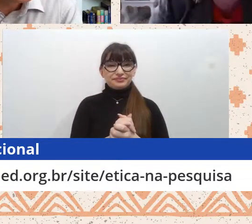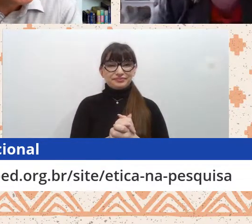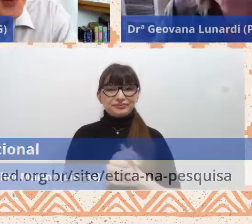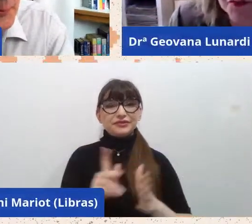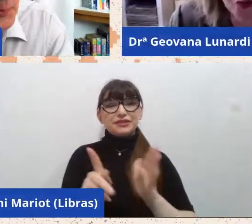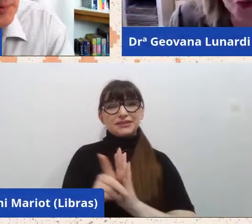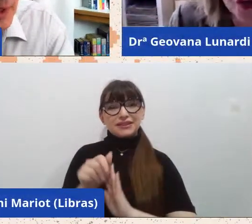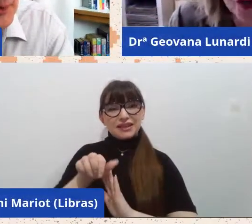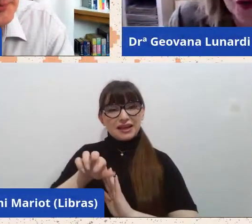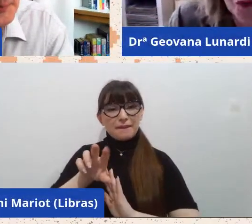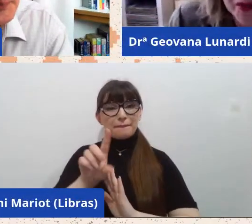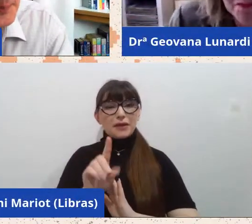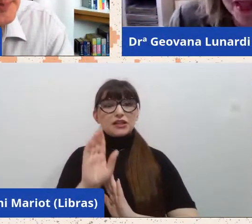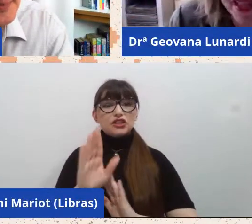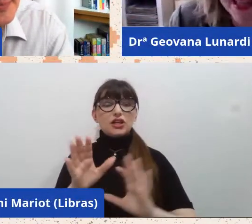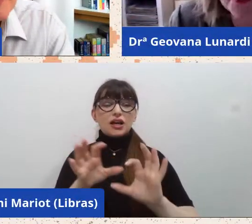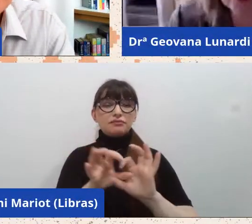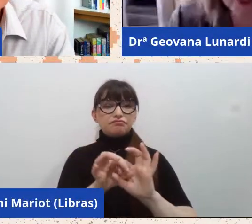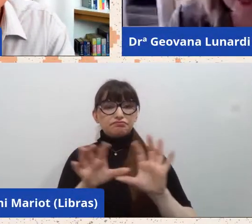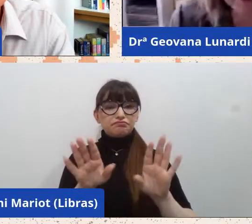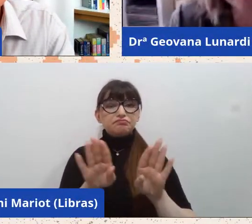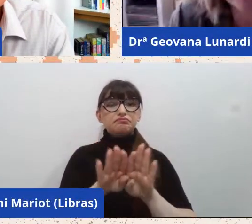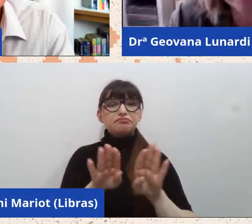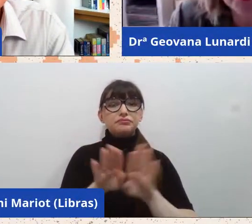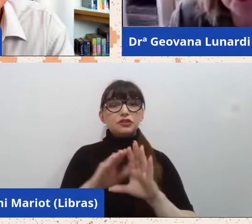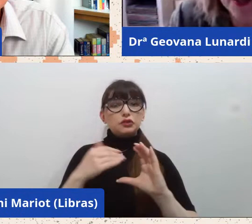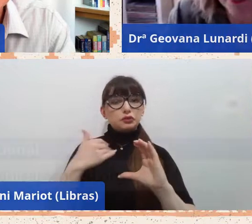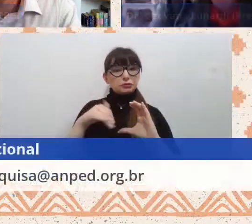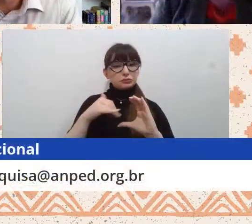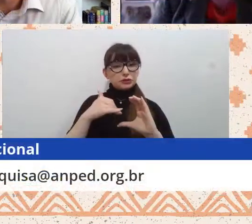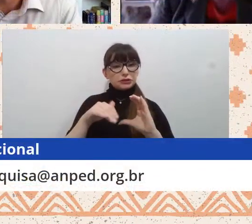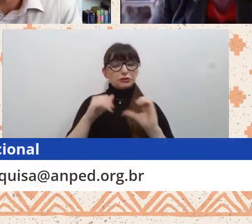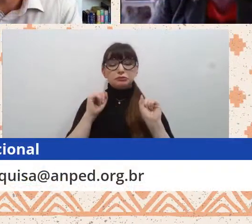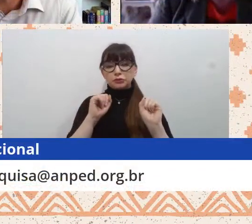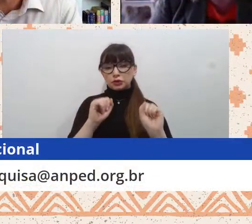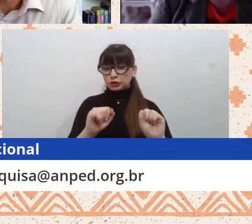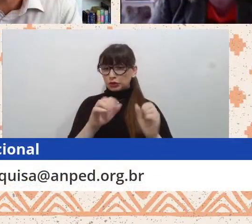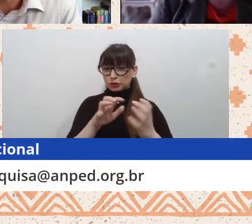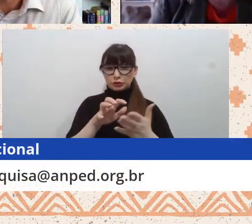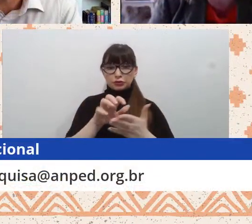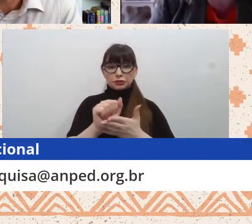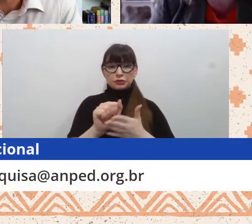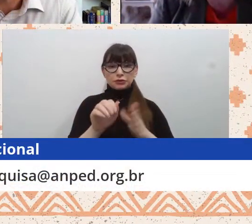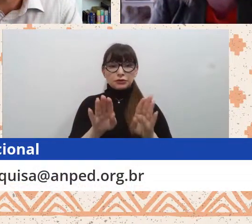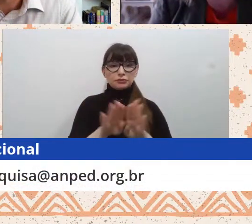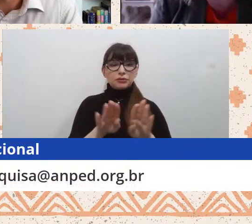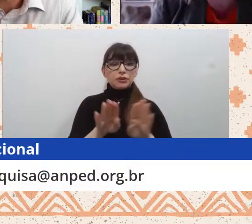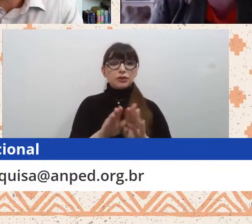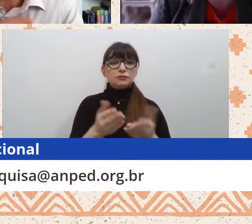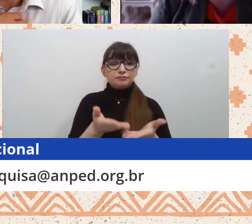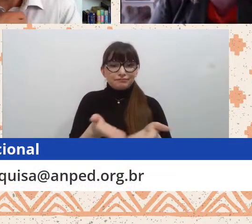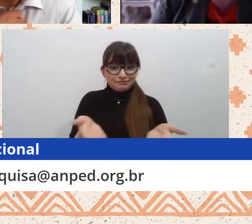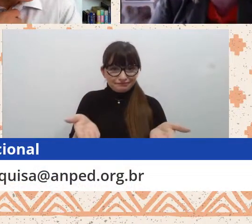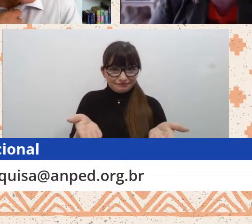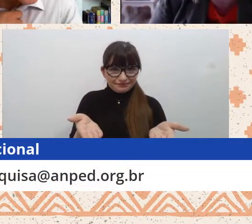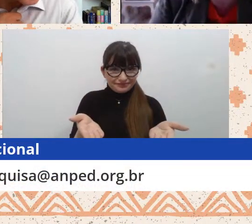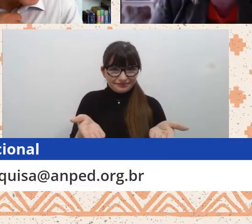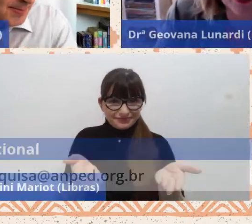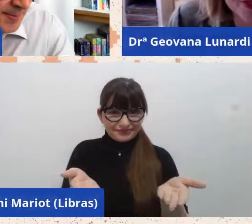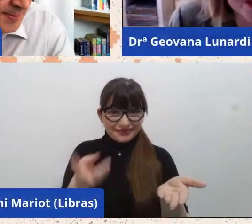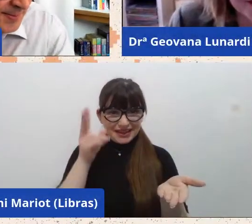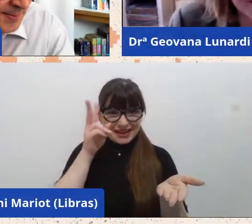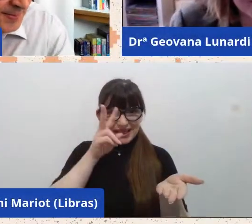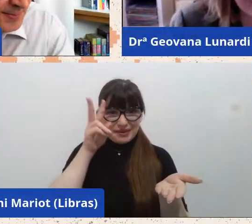já disponibilizou o e-mail, né, da ANPEd. Luli tá lembrando a todos os